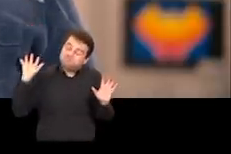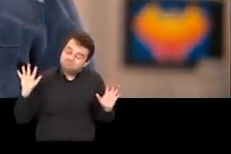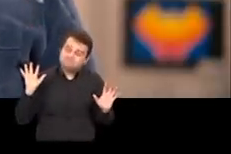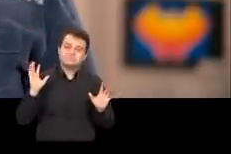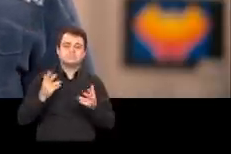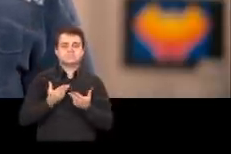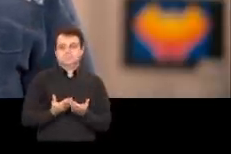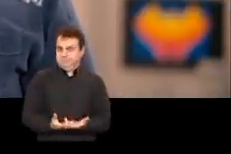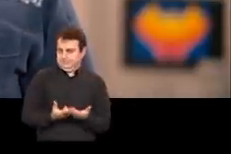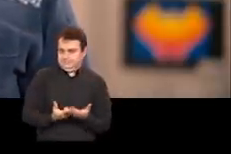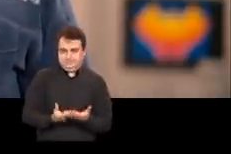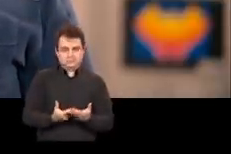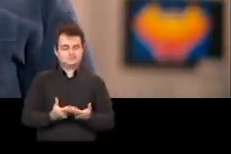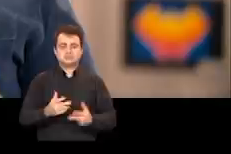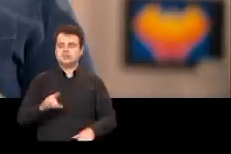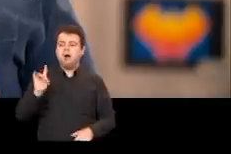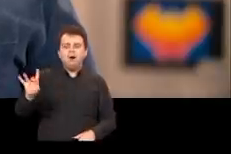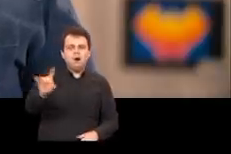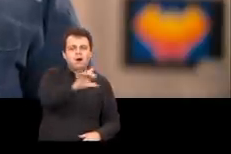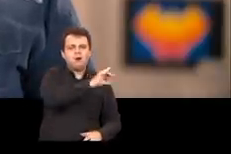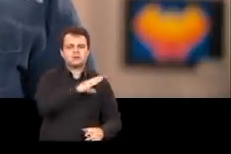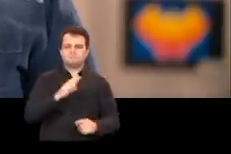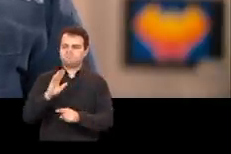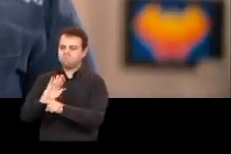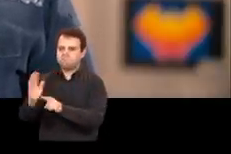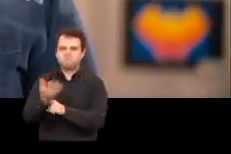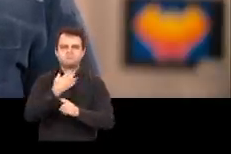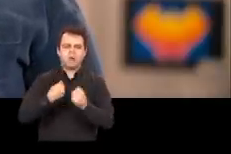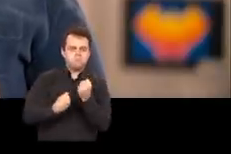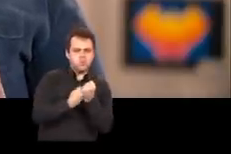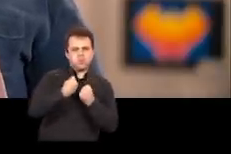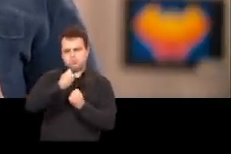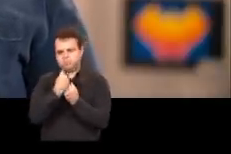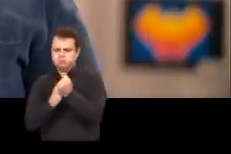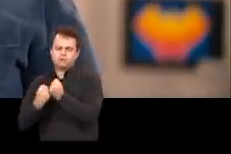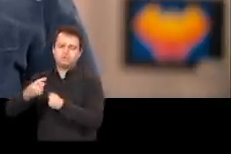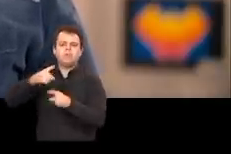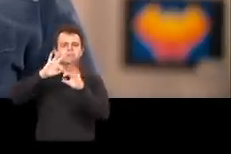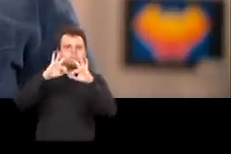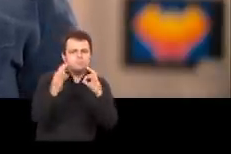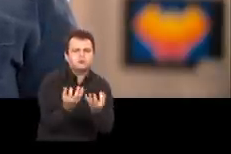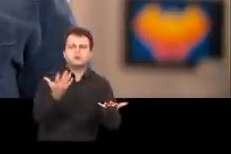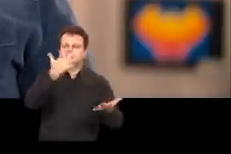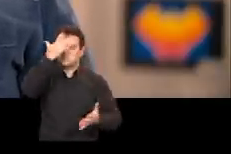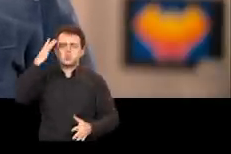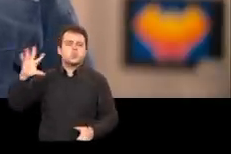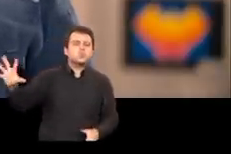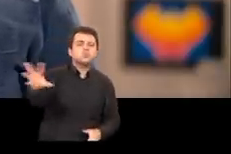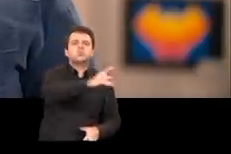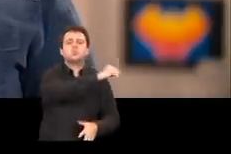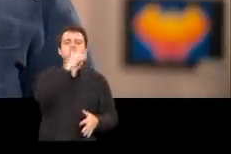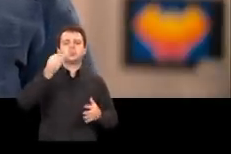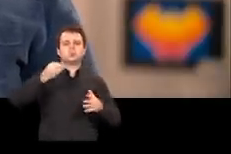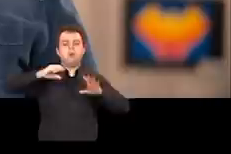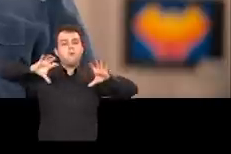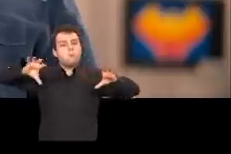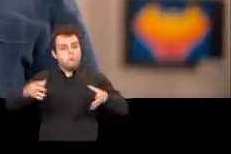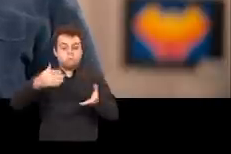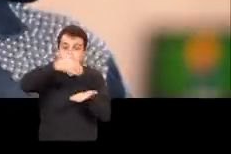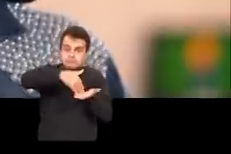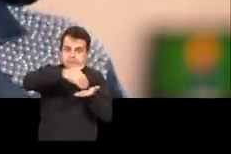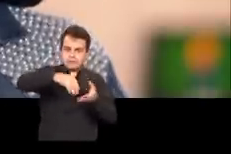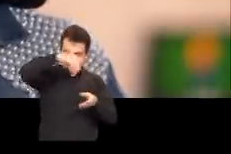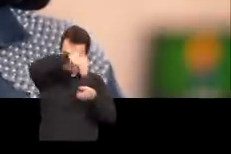com o envolvimento de todos, o engajamento das famílias, de toda a comunidade escolar, de toda a equipe da